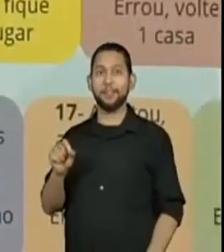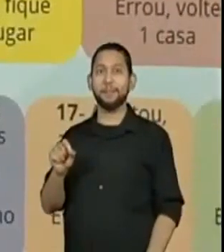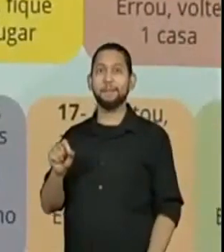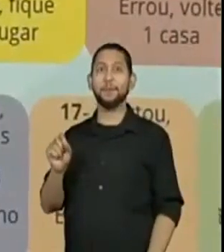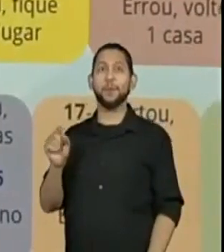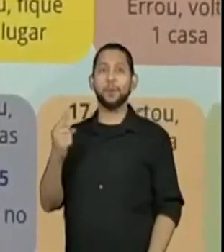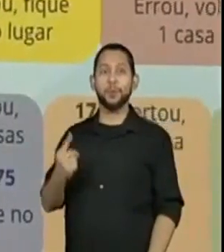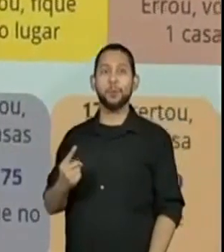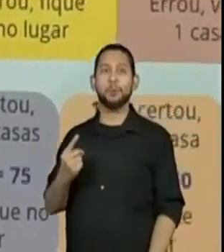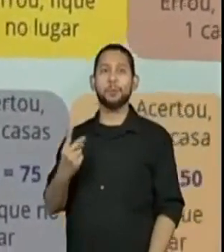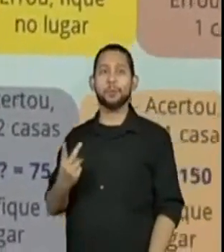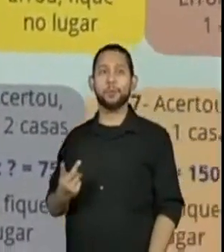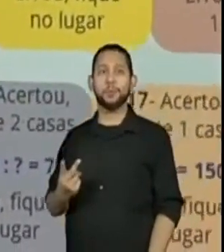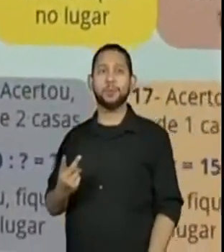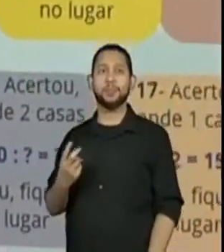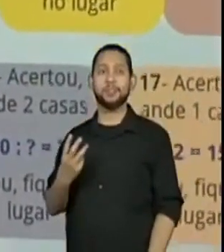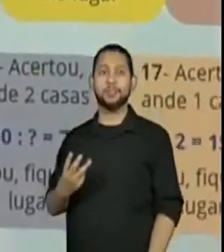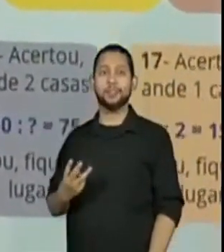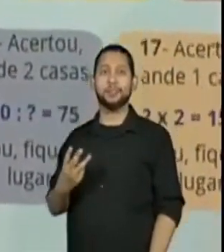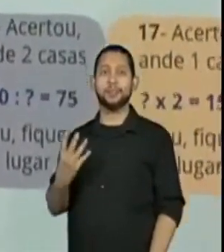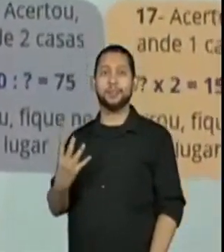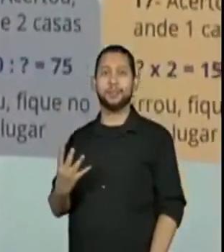Então, vamos lá.